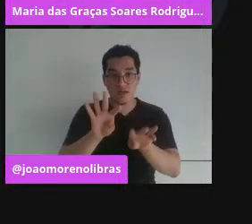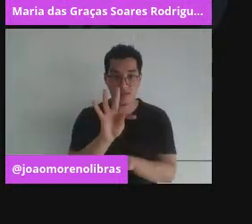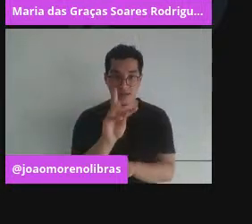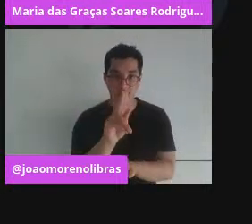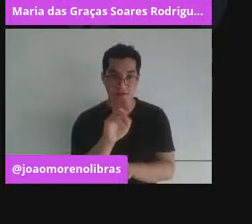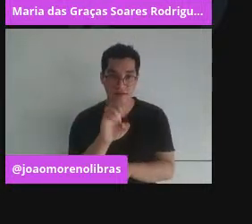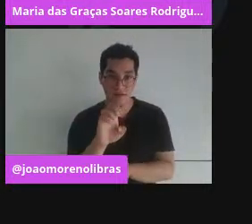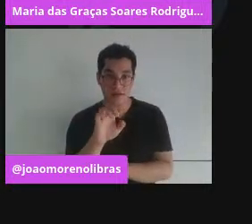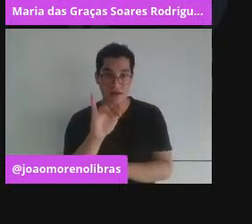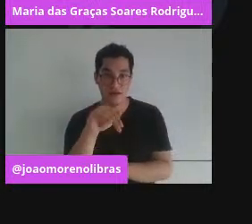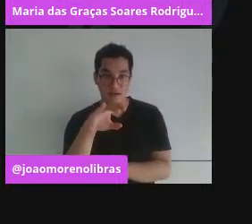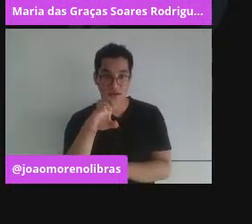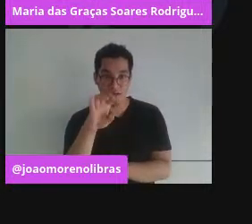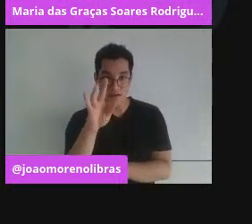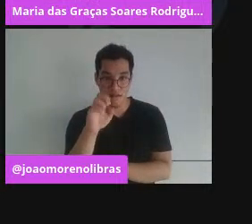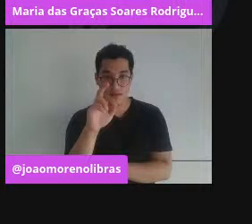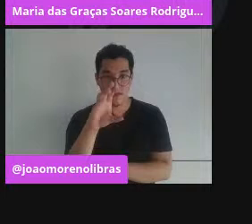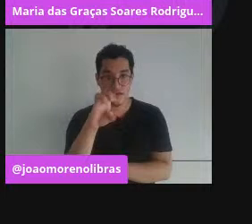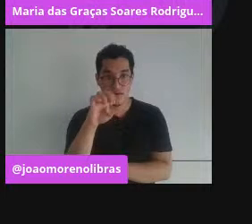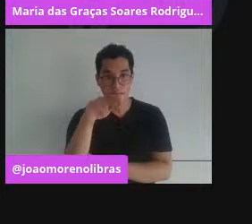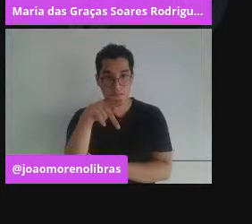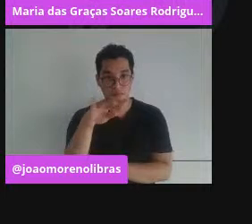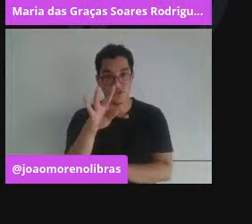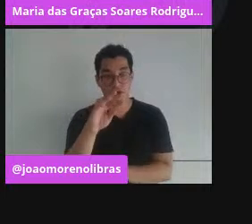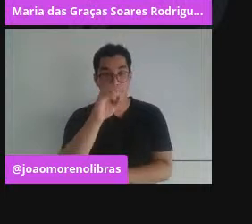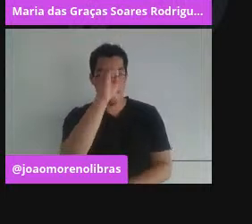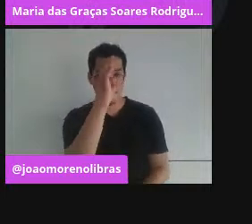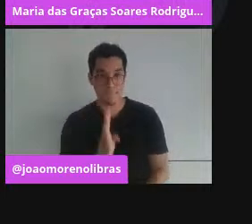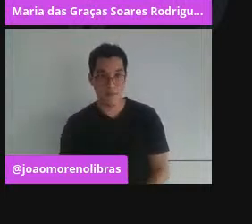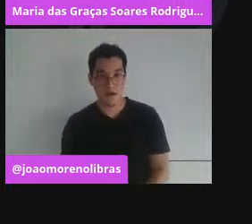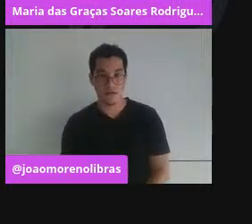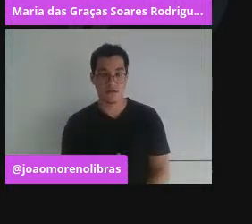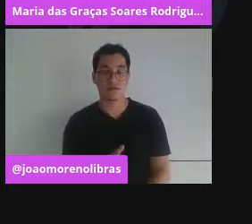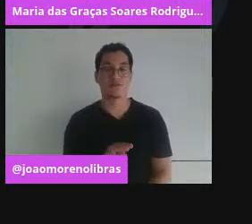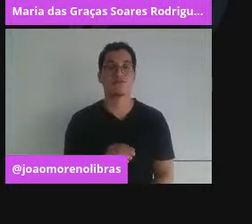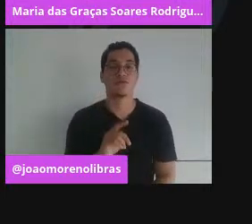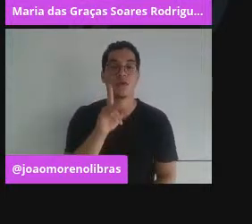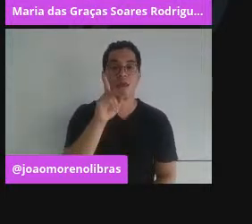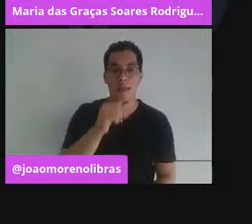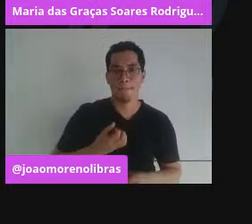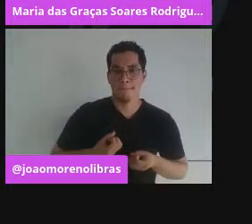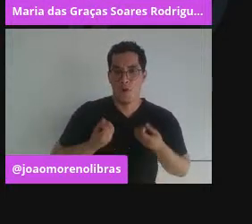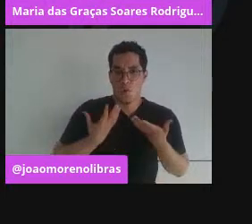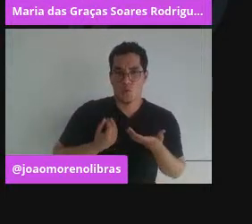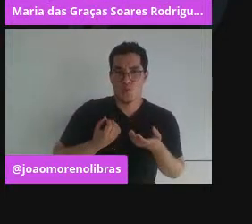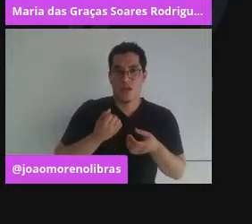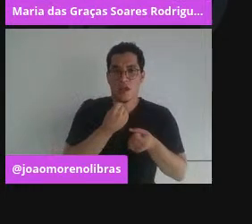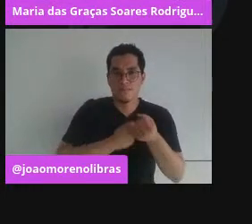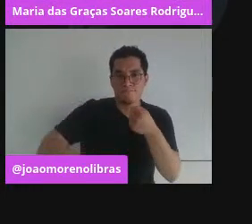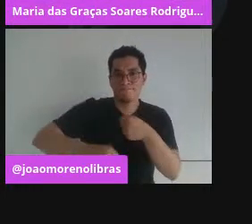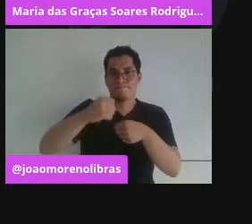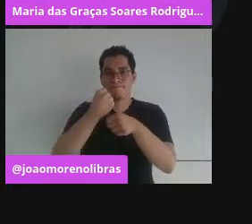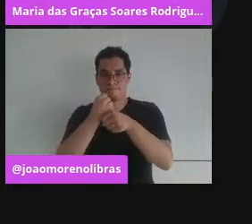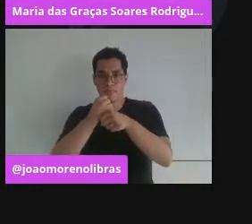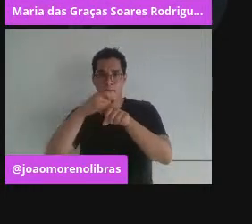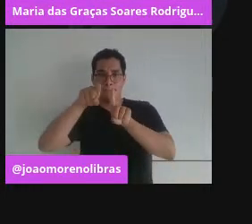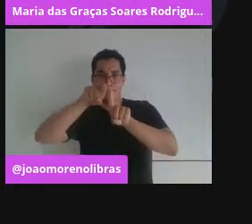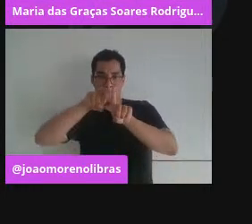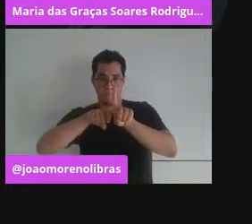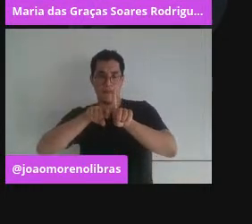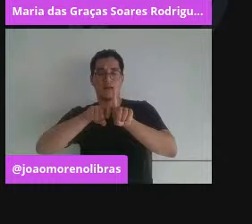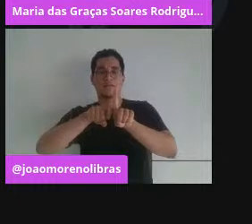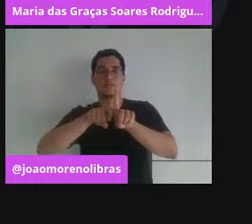mundo acadêmico conhece bastante. Em outubro, isso foi produzido em outubro de 2019, focalizando as torturas, que eu já falei, das presidiárias,